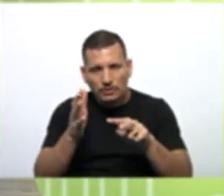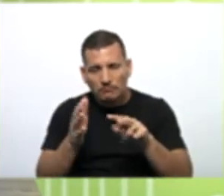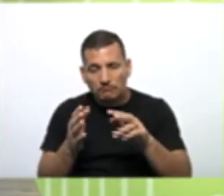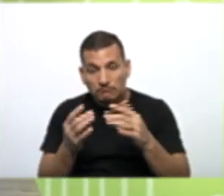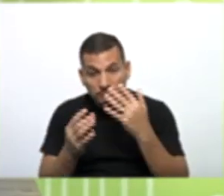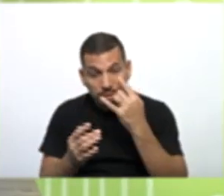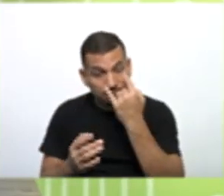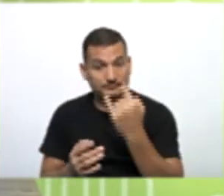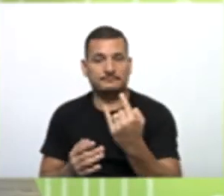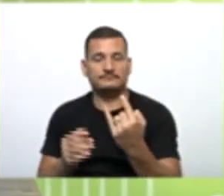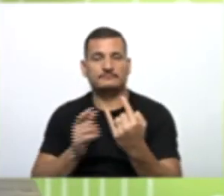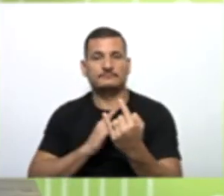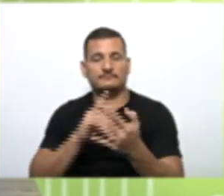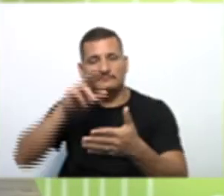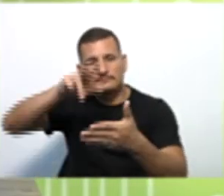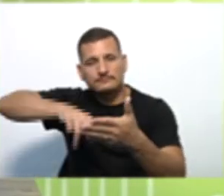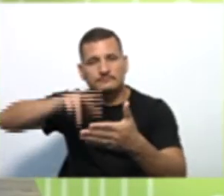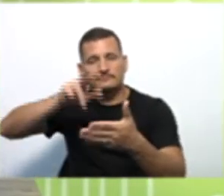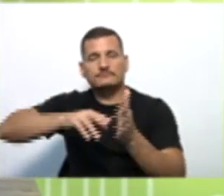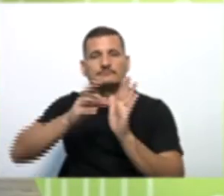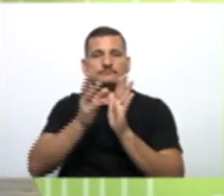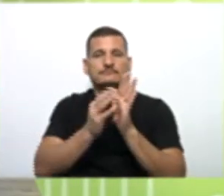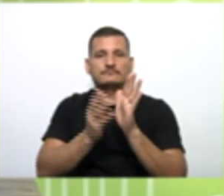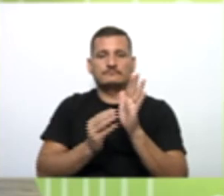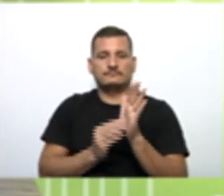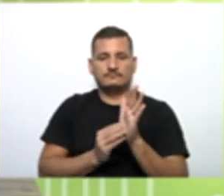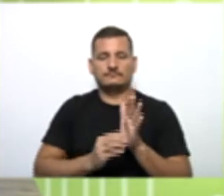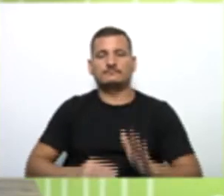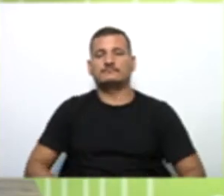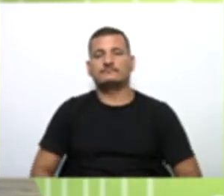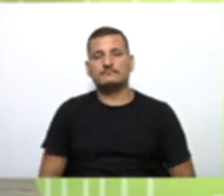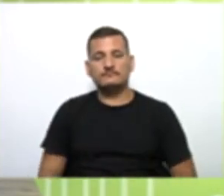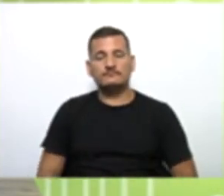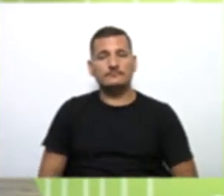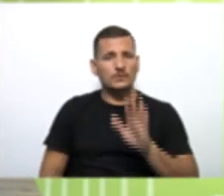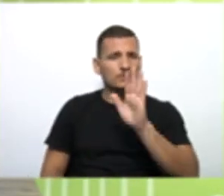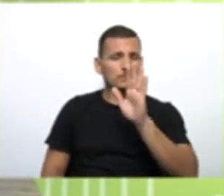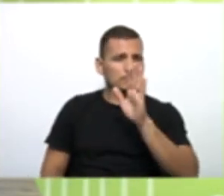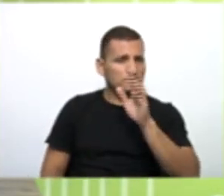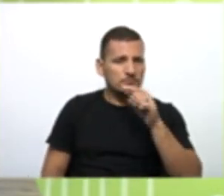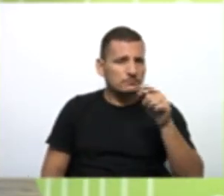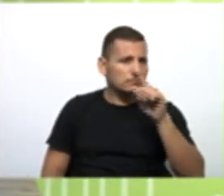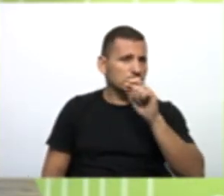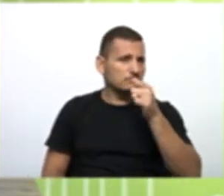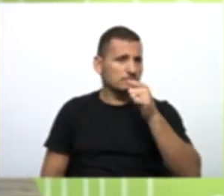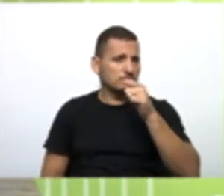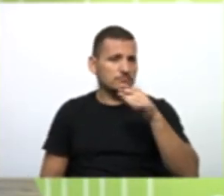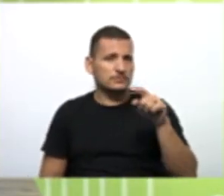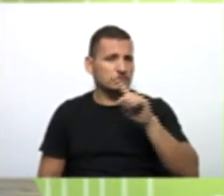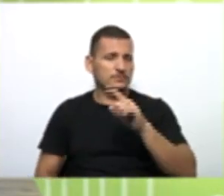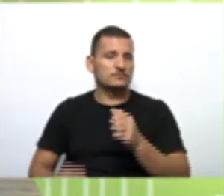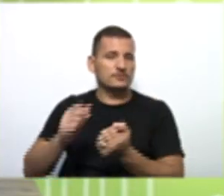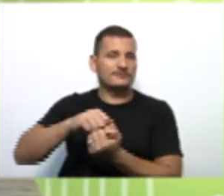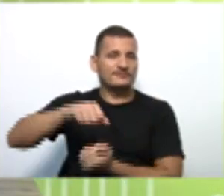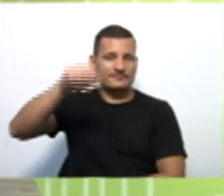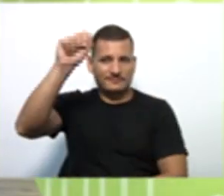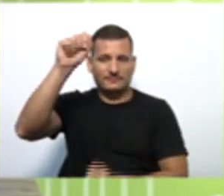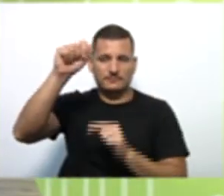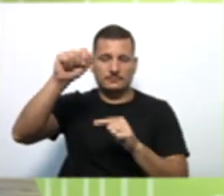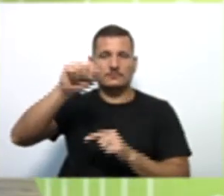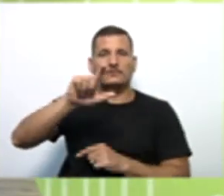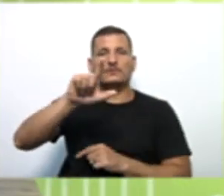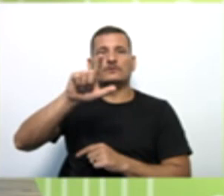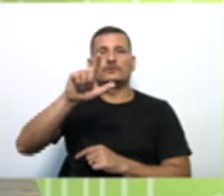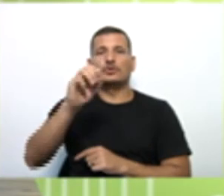a sua atenção para ler o conteúdo daquilo. Vocês não vão produzir o banner em lona. Então, essa não